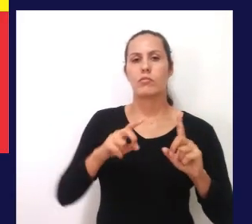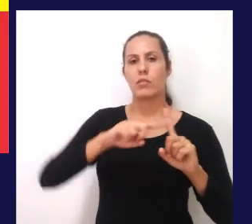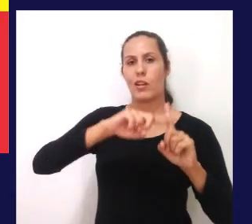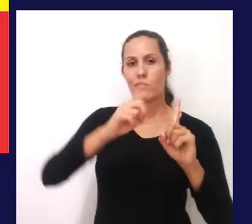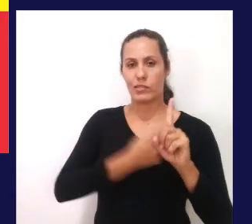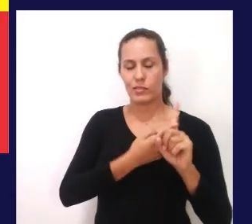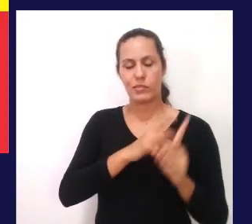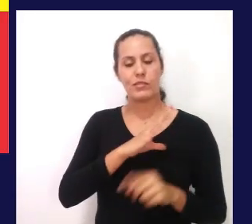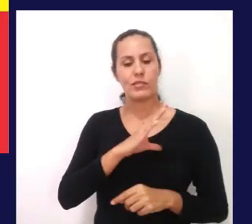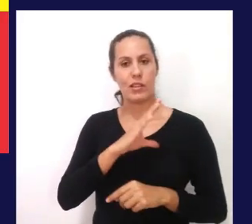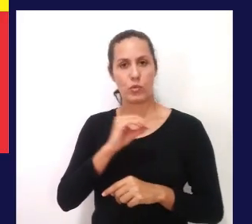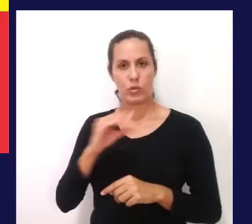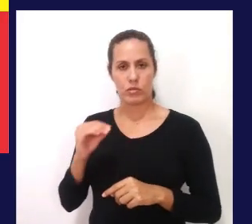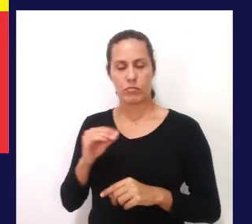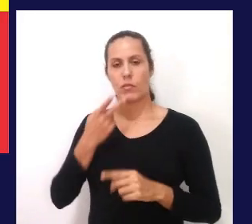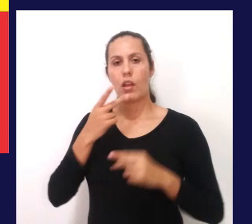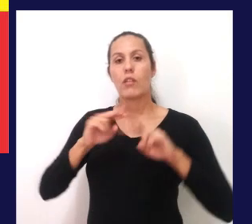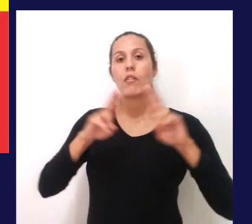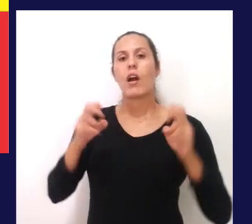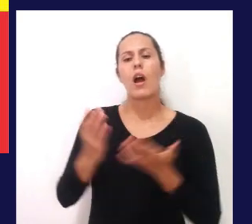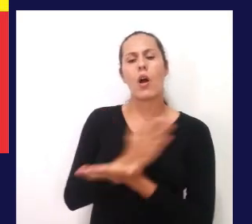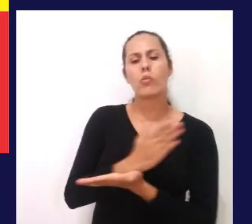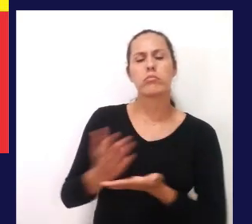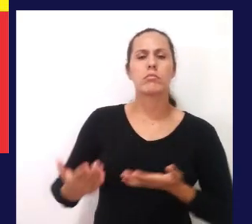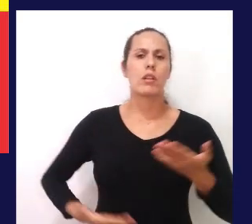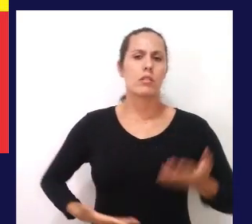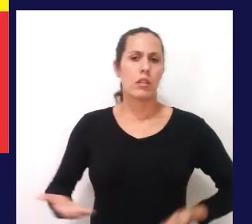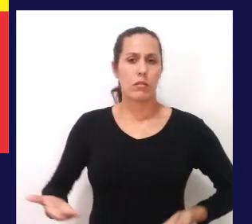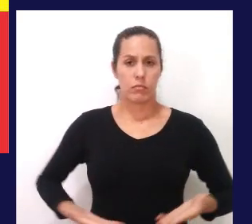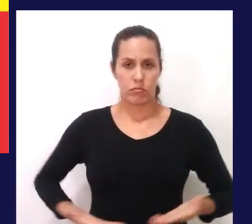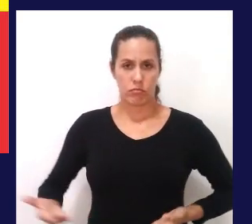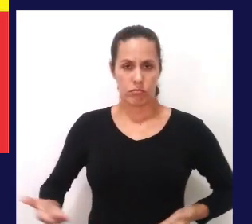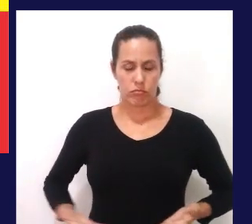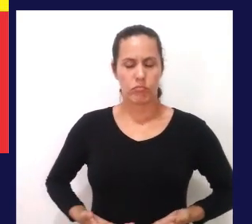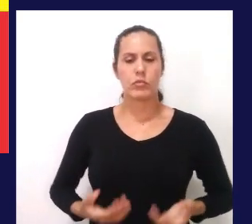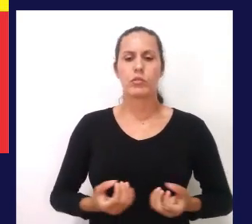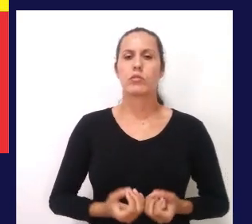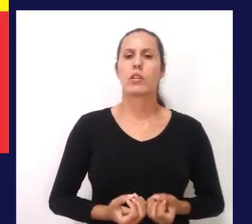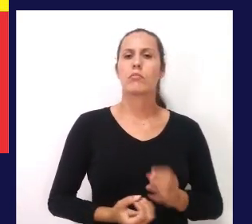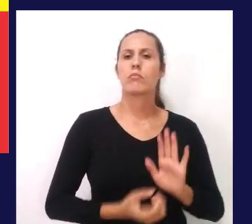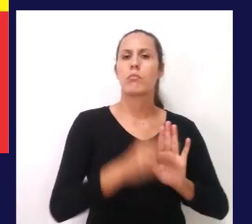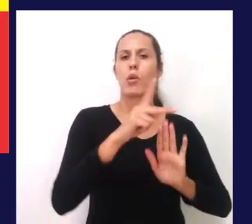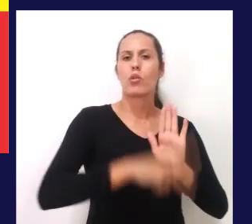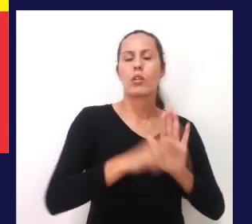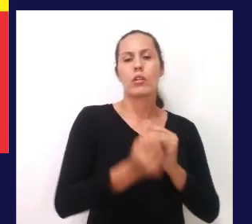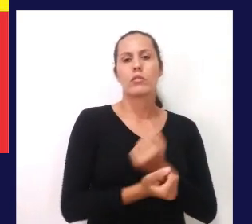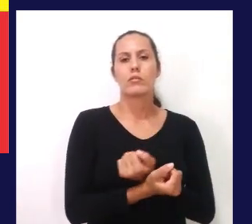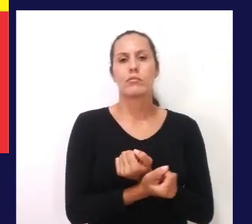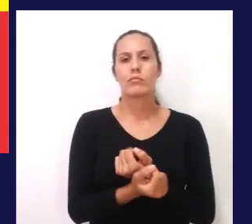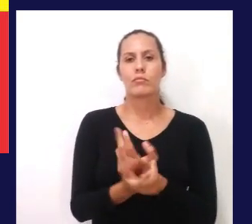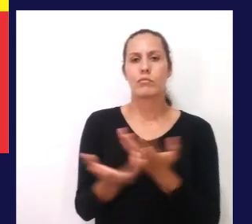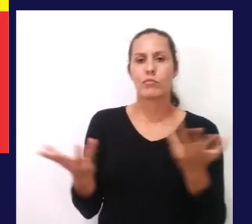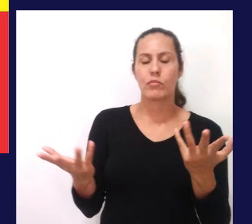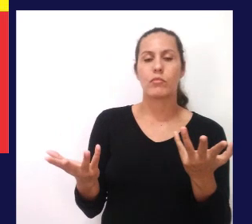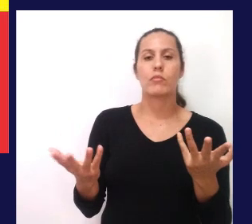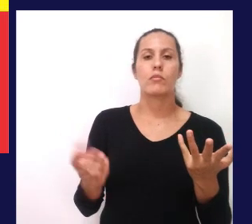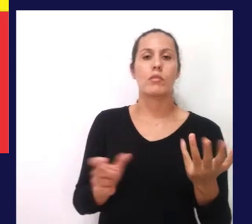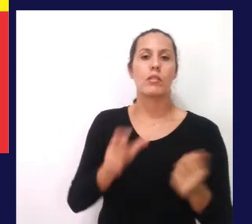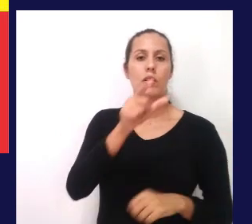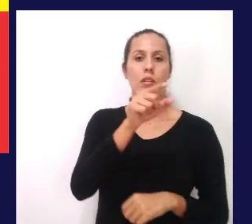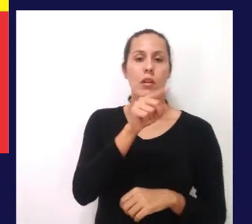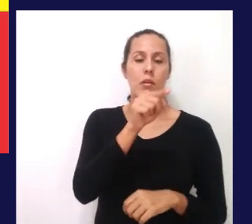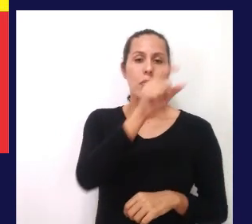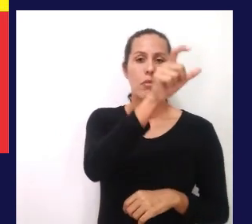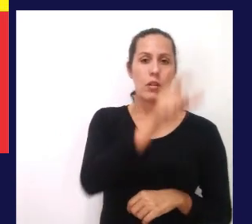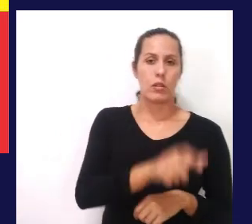da gravidez da adolescência, vai existir serviços que são ofertados no município